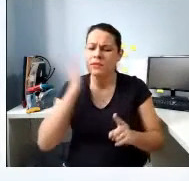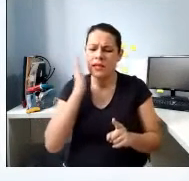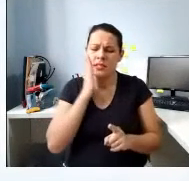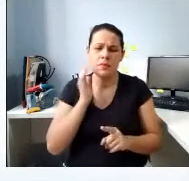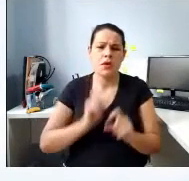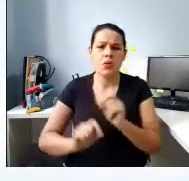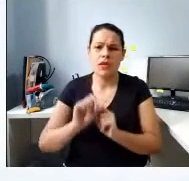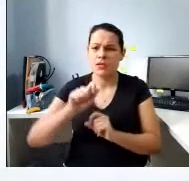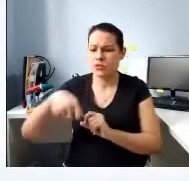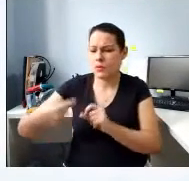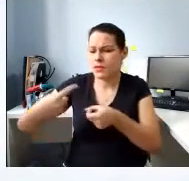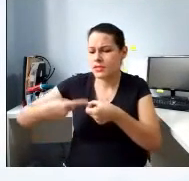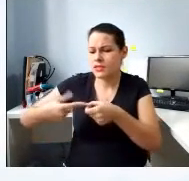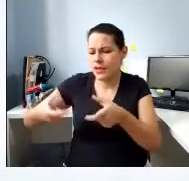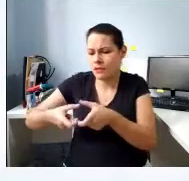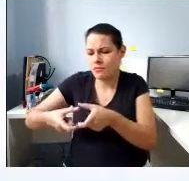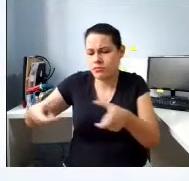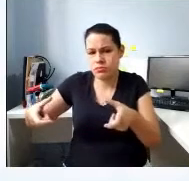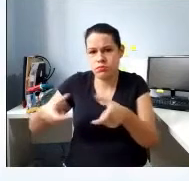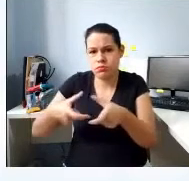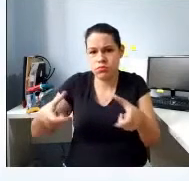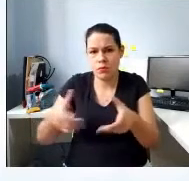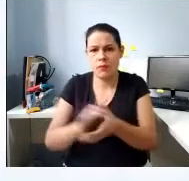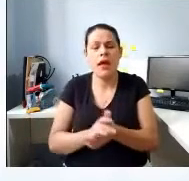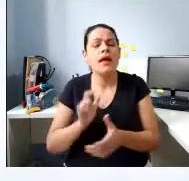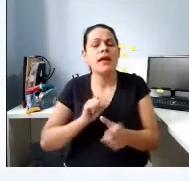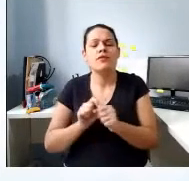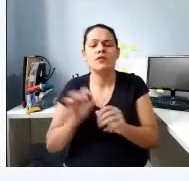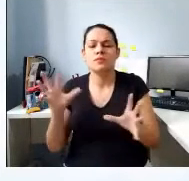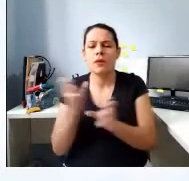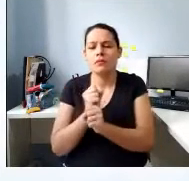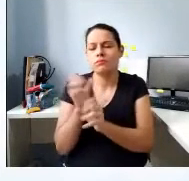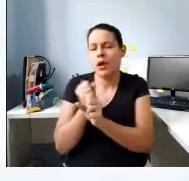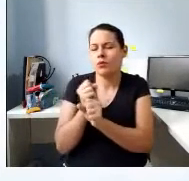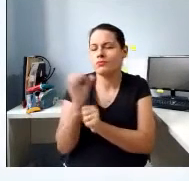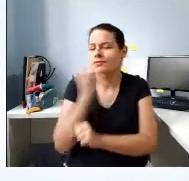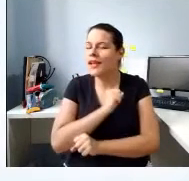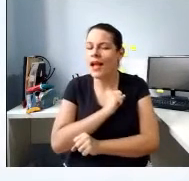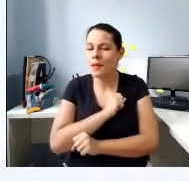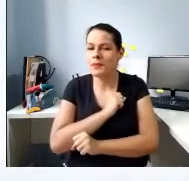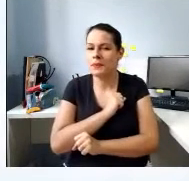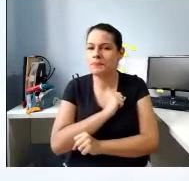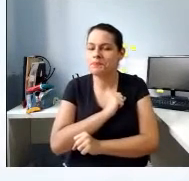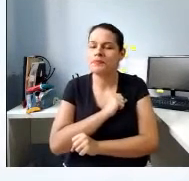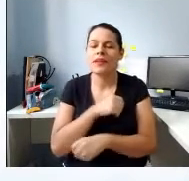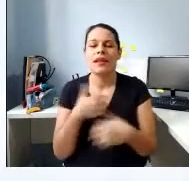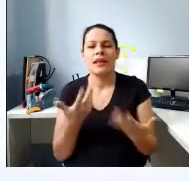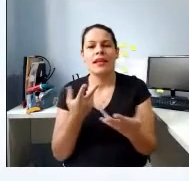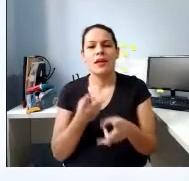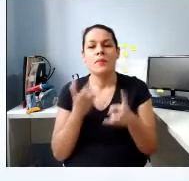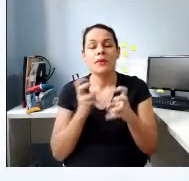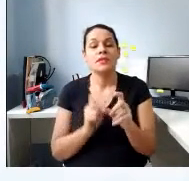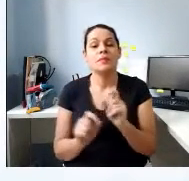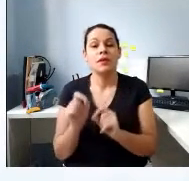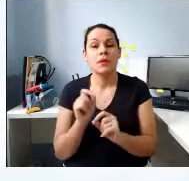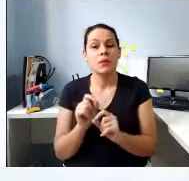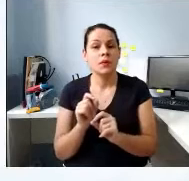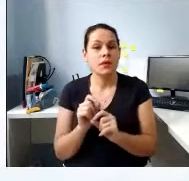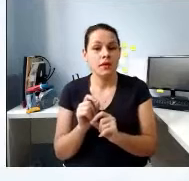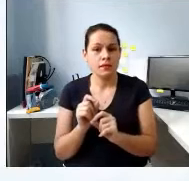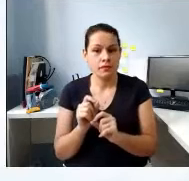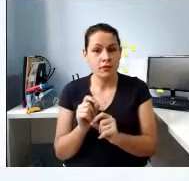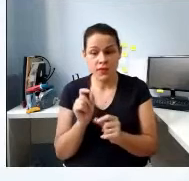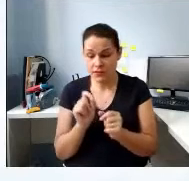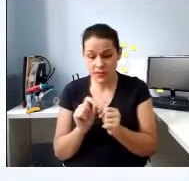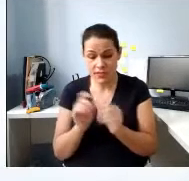cidade, tá? Eu fiz aqui uma conta rápida, tá? E colocando, a princípio, 3 grupos, que eu fiz agora mesmo,